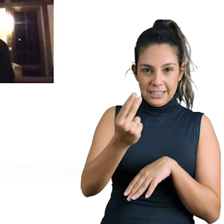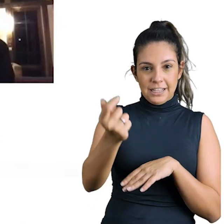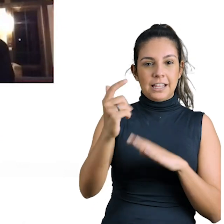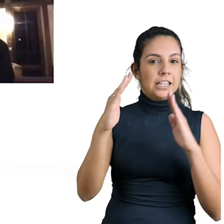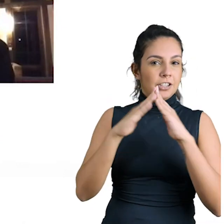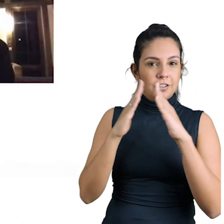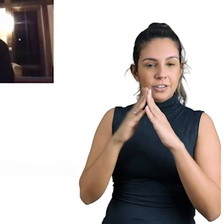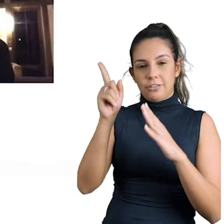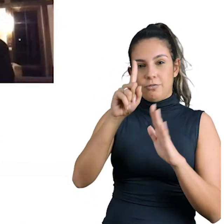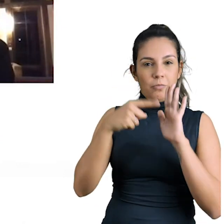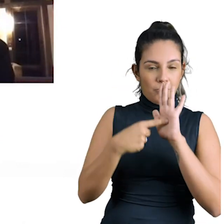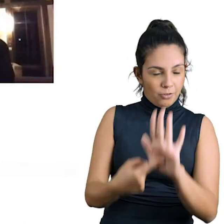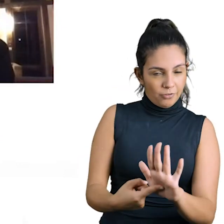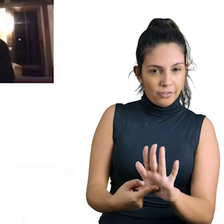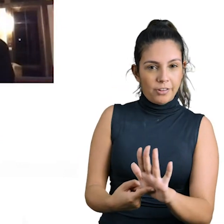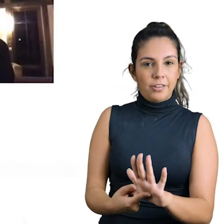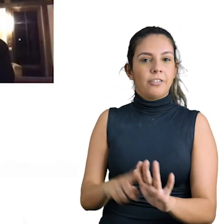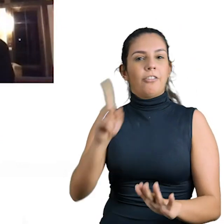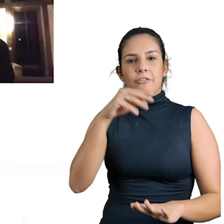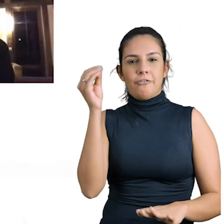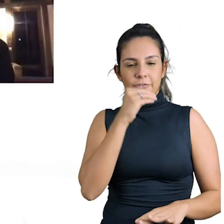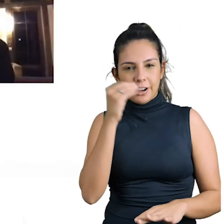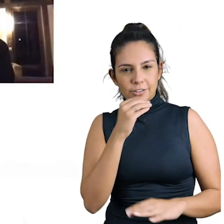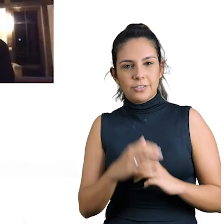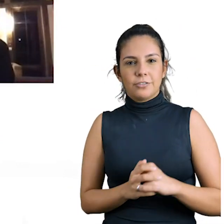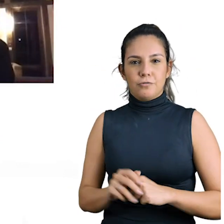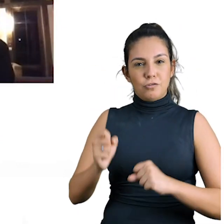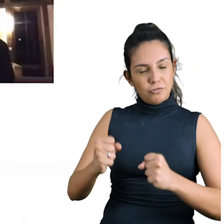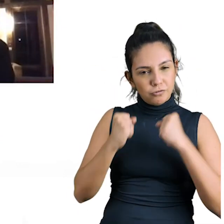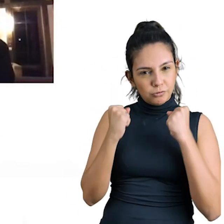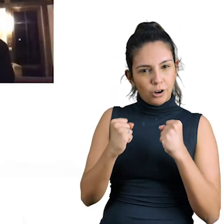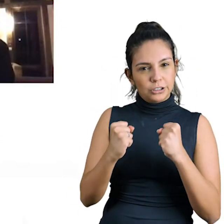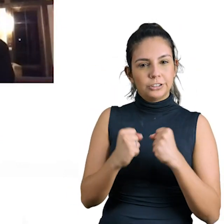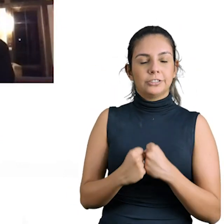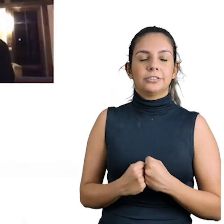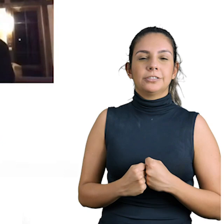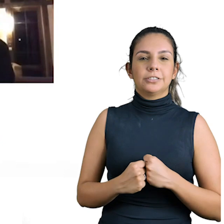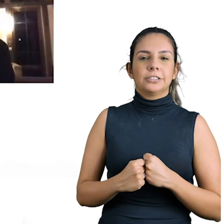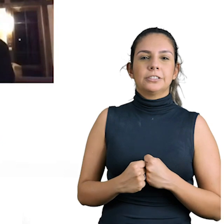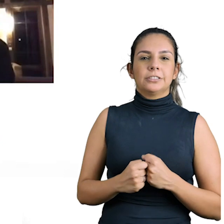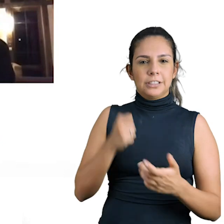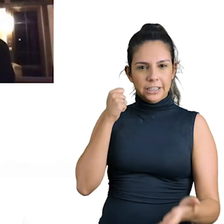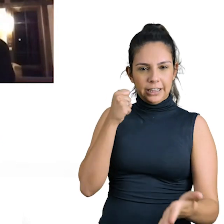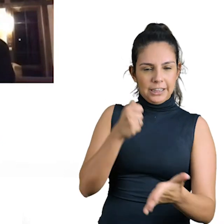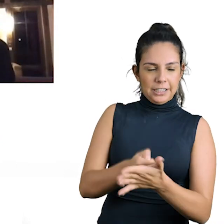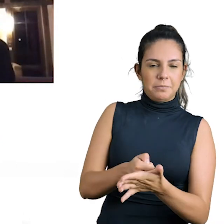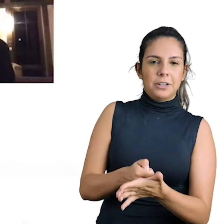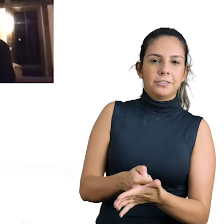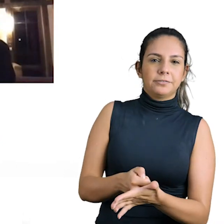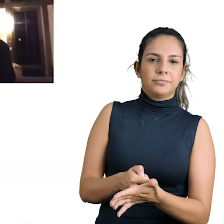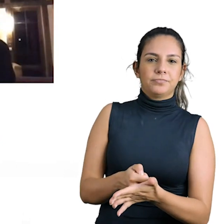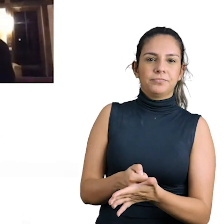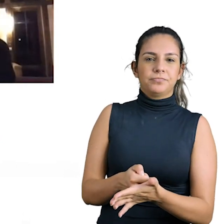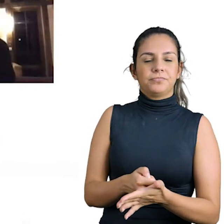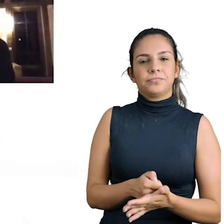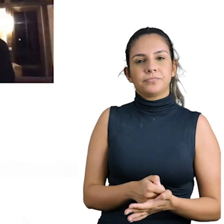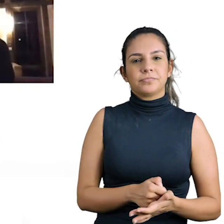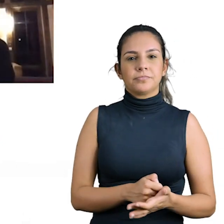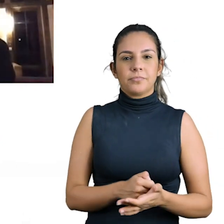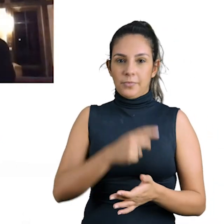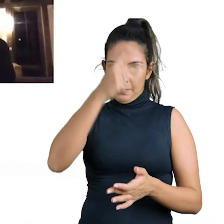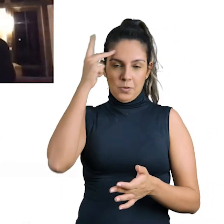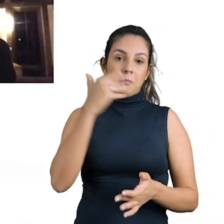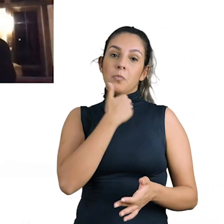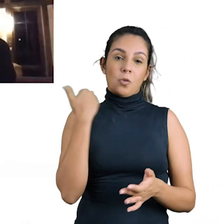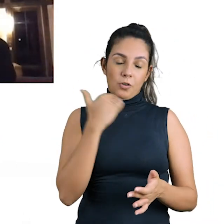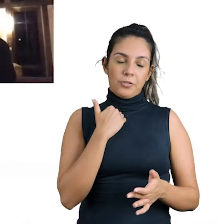saiam, não se exponham, não fraquejem, sejam fortes, sejam determinados. Esse negócio pega e